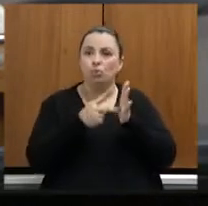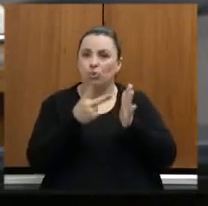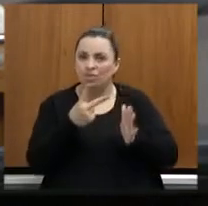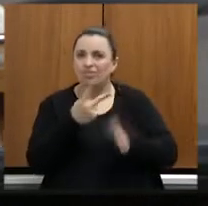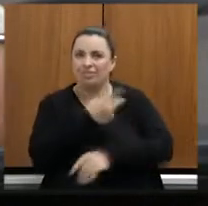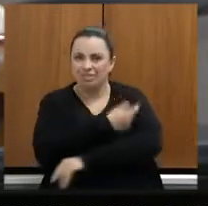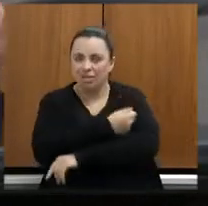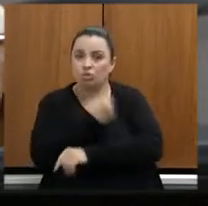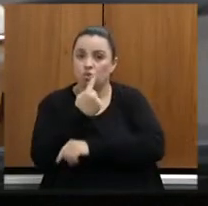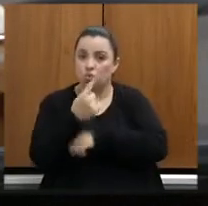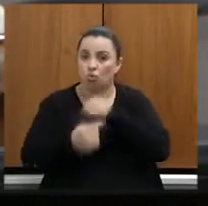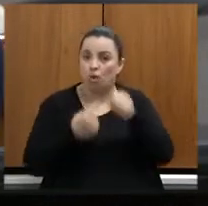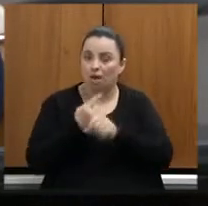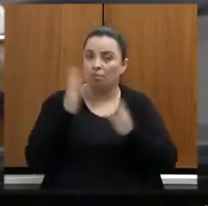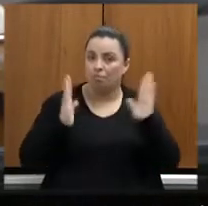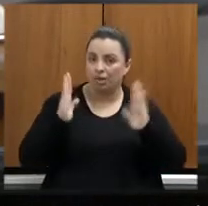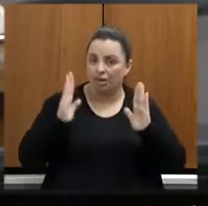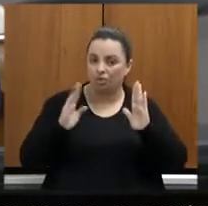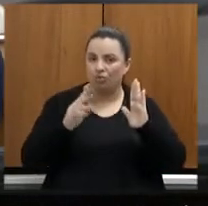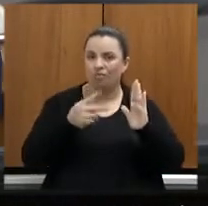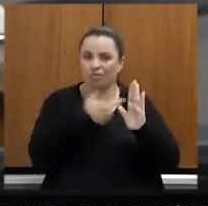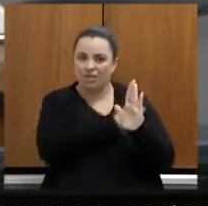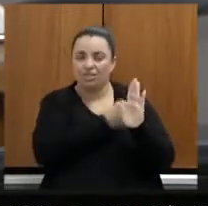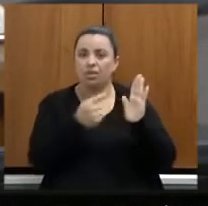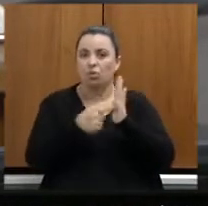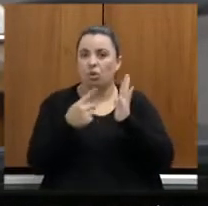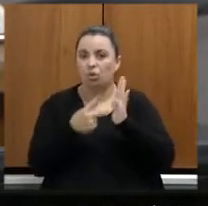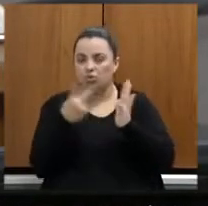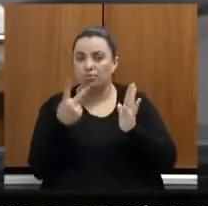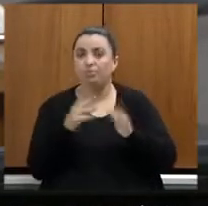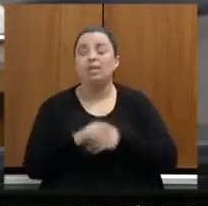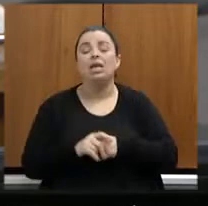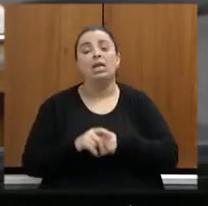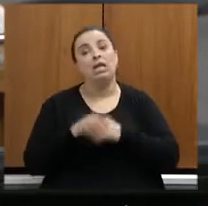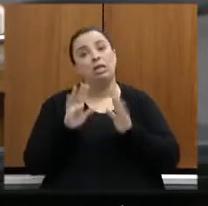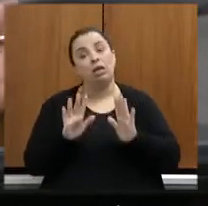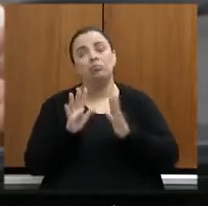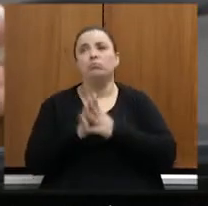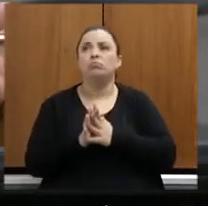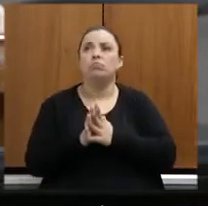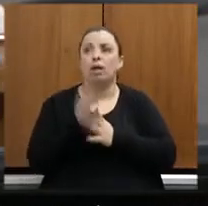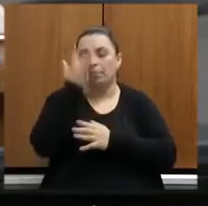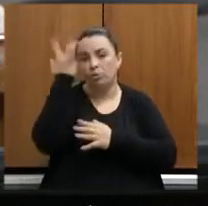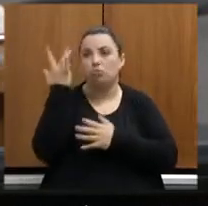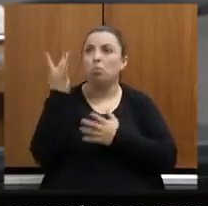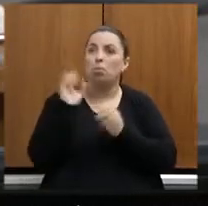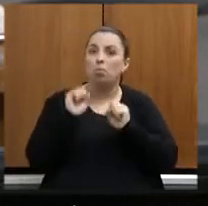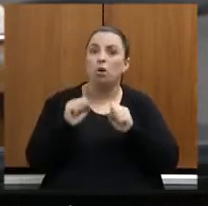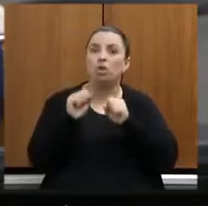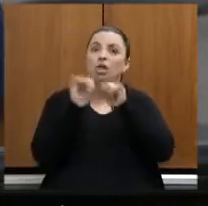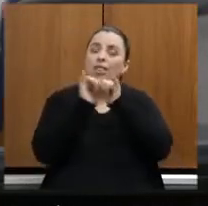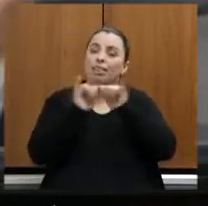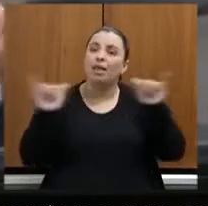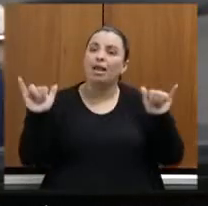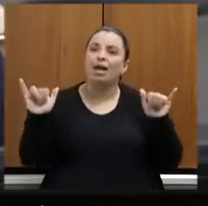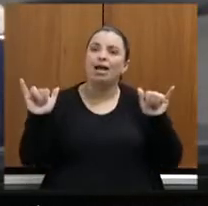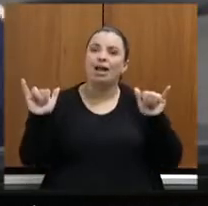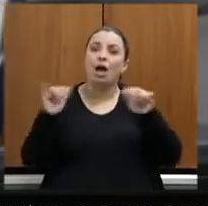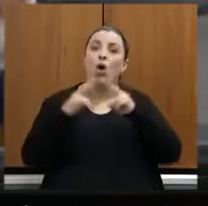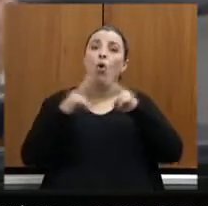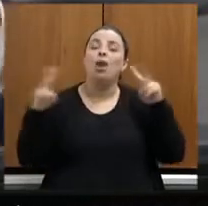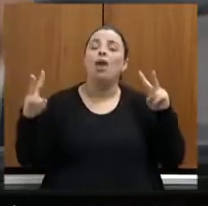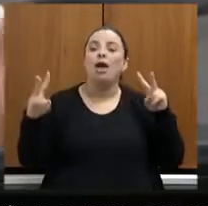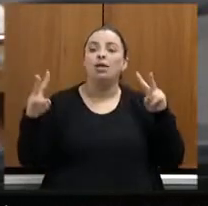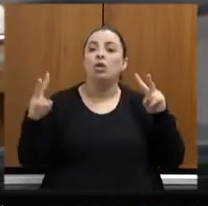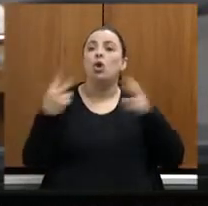ator declara os seus animais quando vai o escritório declarar e agora online ele já pode fazer isso ele declara seu rebanho evolução do